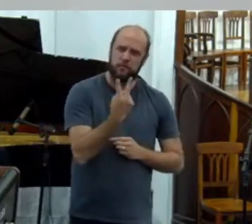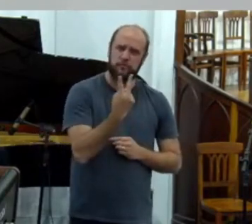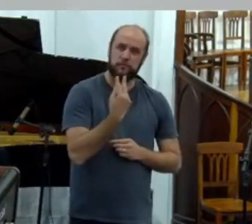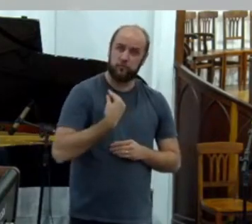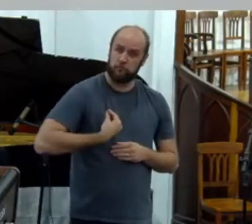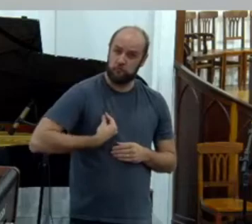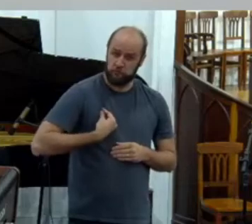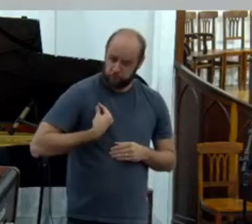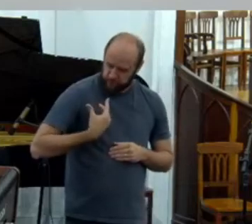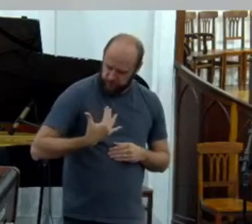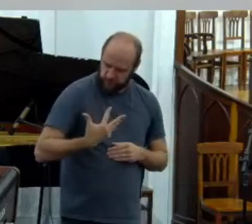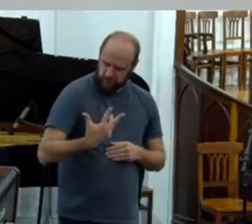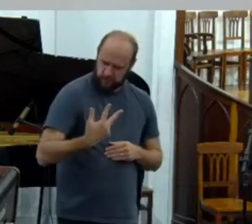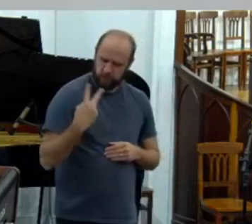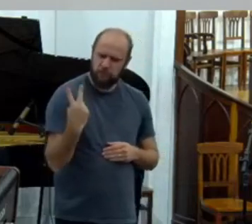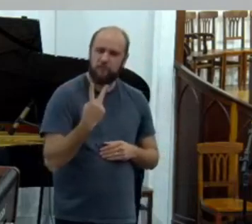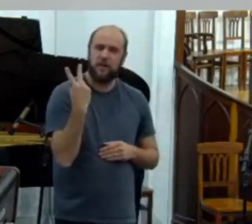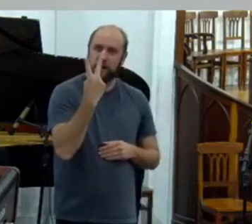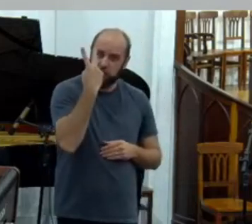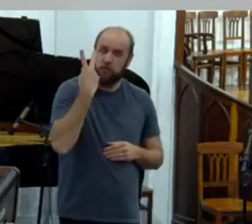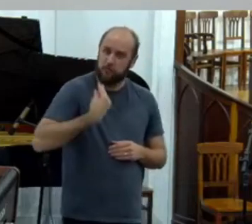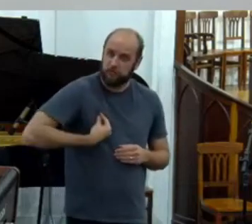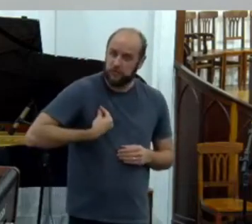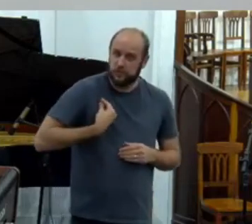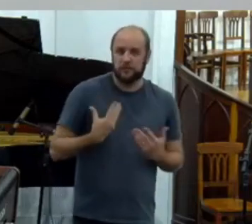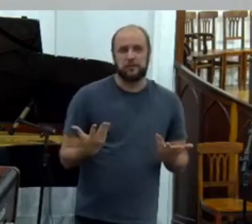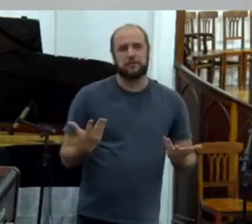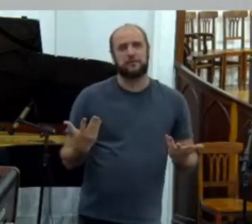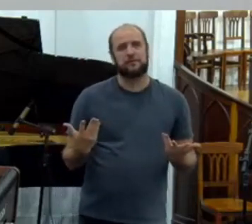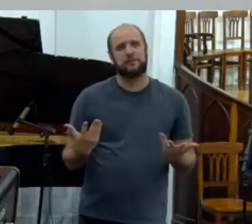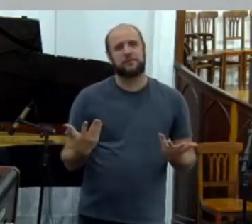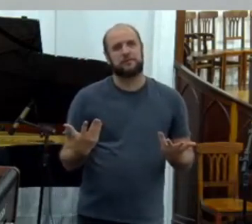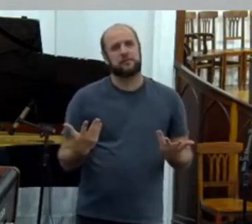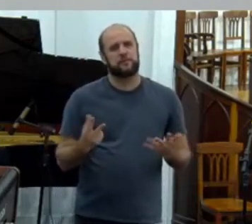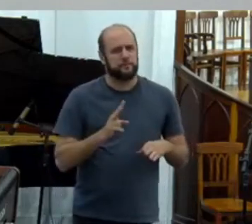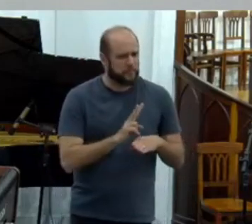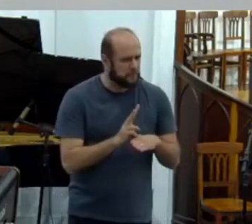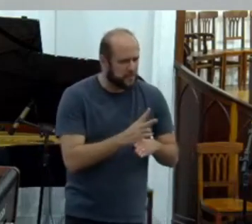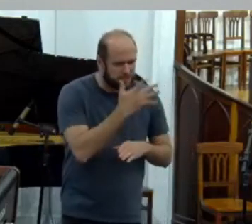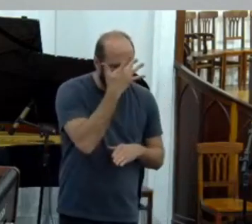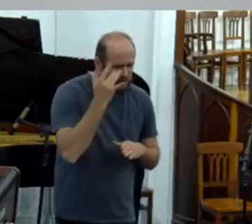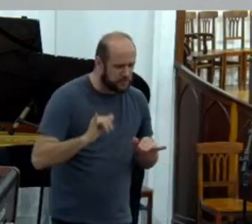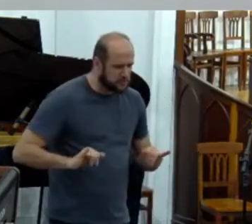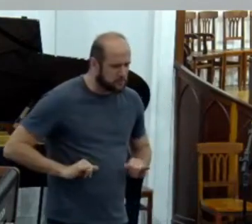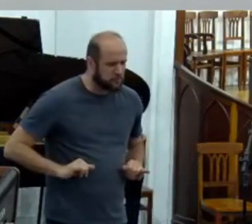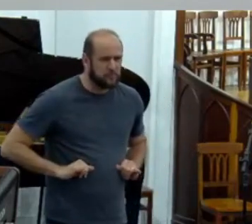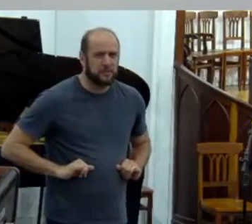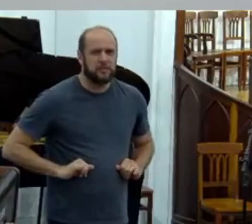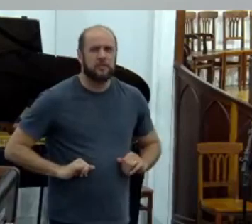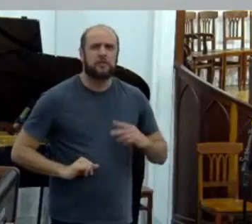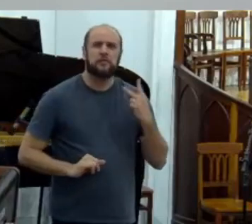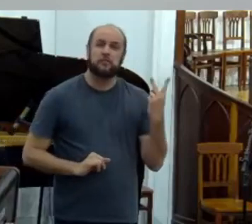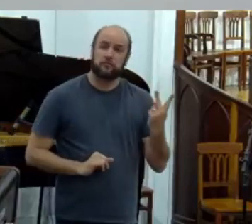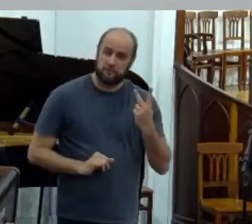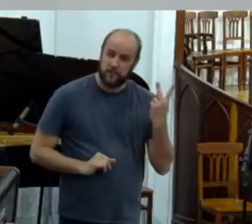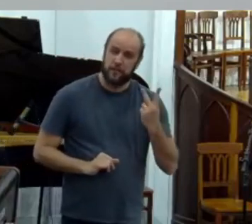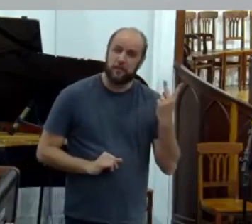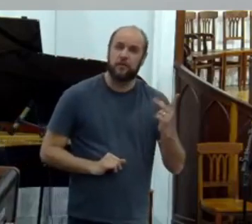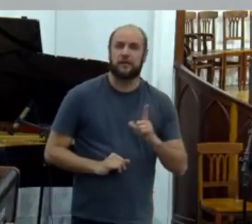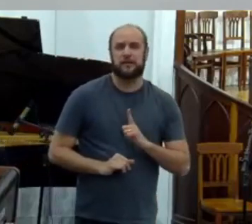Viver tem o valor em viver. Acompanhar aqueles que sofrem tem valor nesse